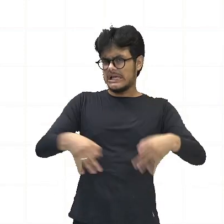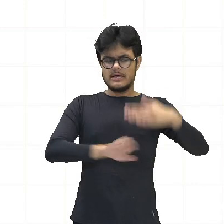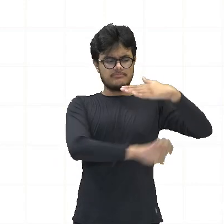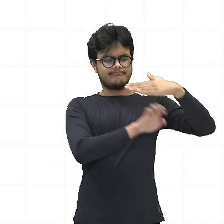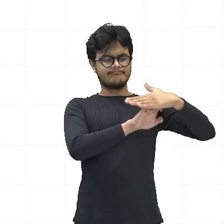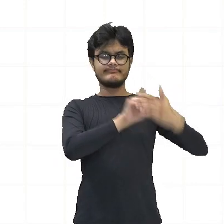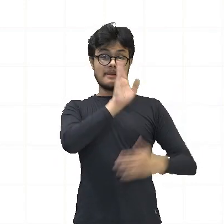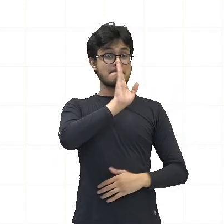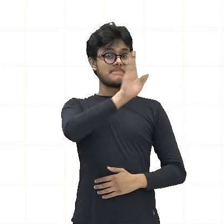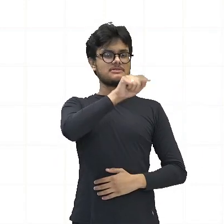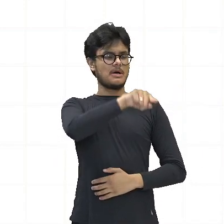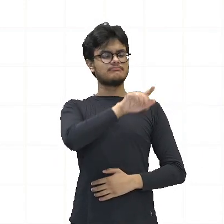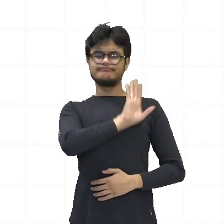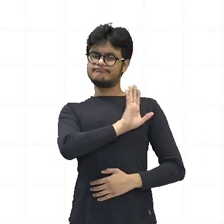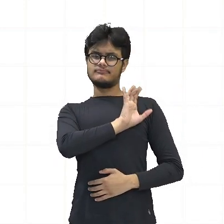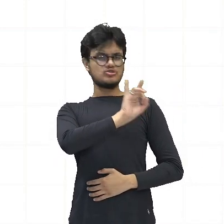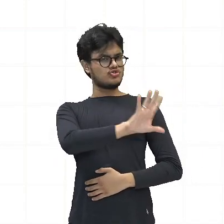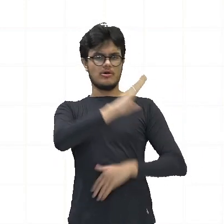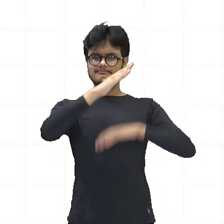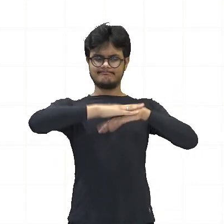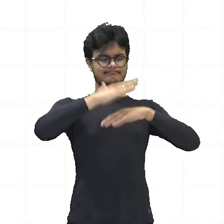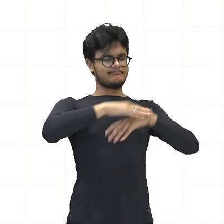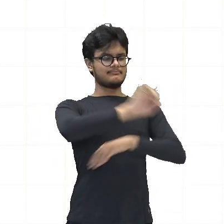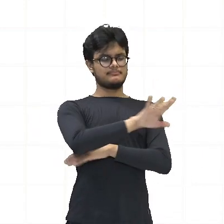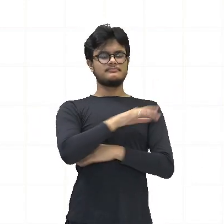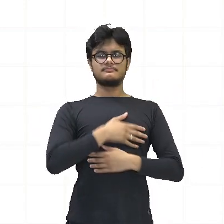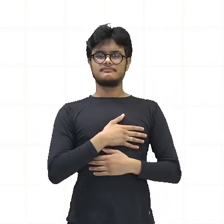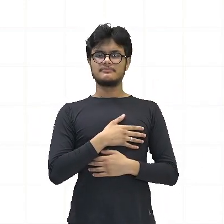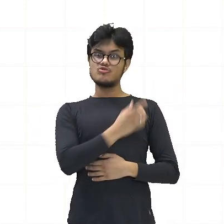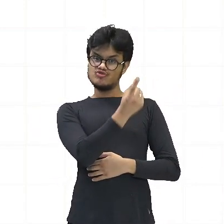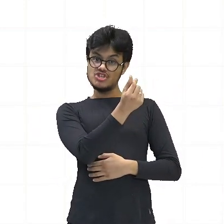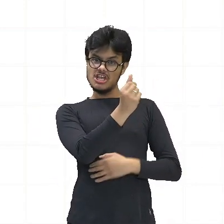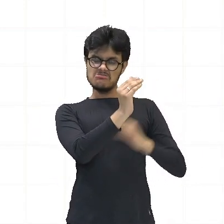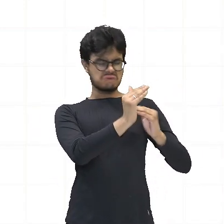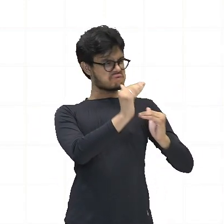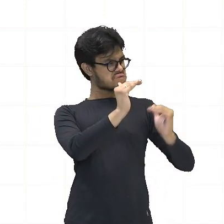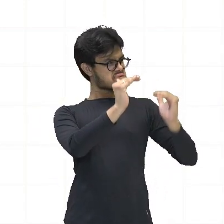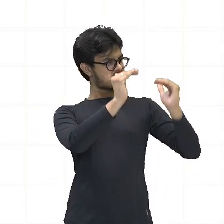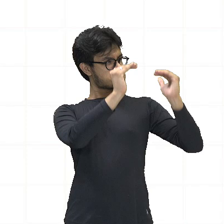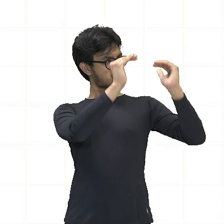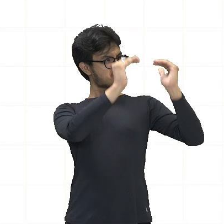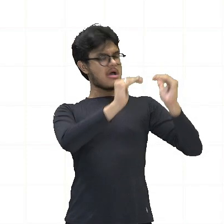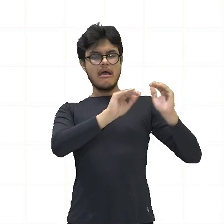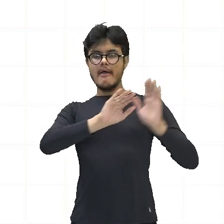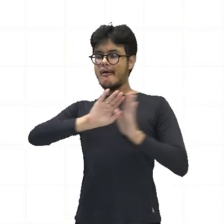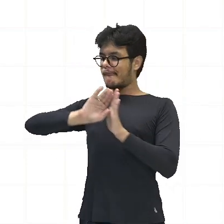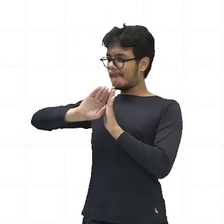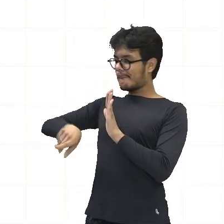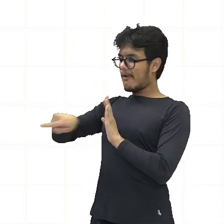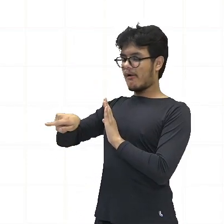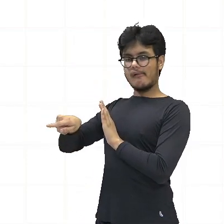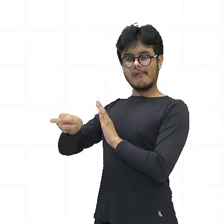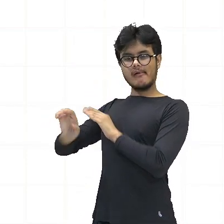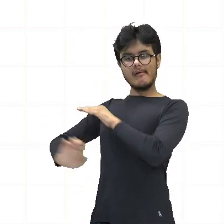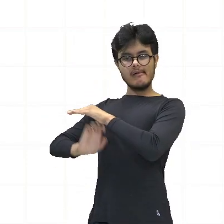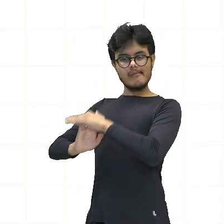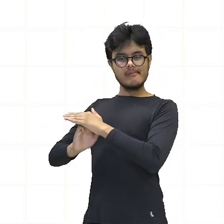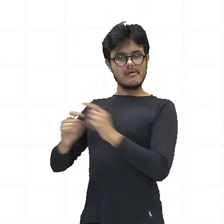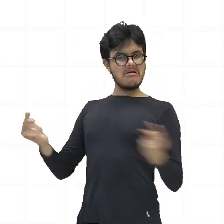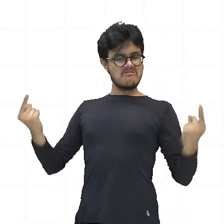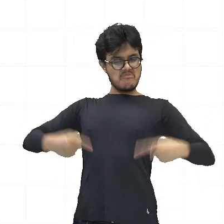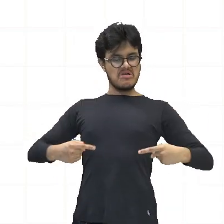esses preços bastante altos, abusivos também, né? De forma a eliminar a possibilidade de